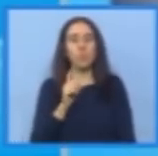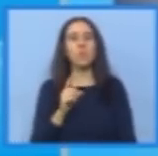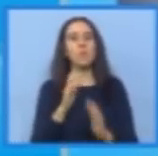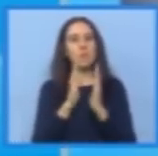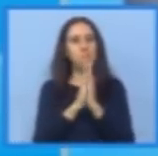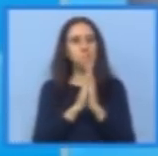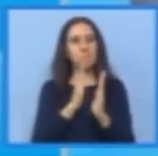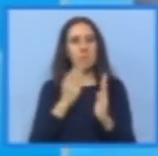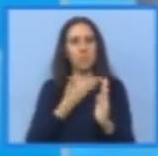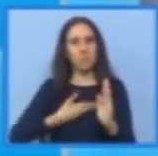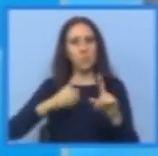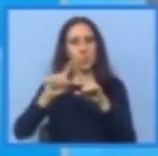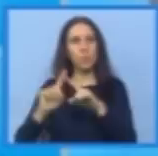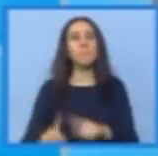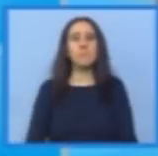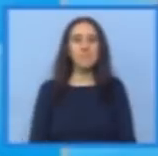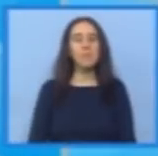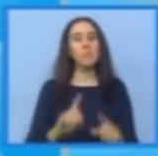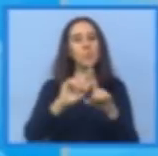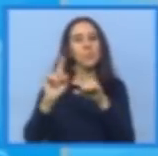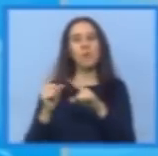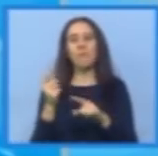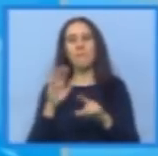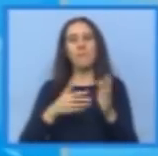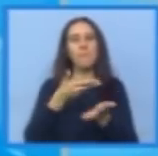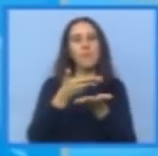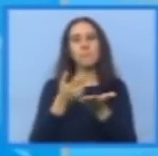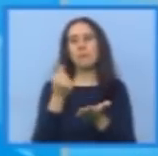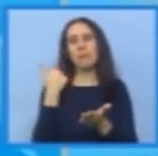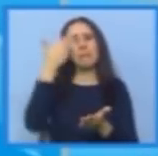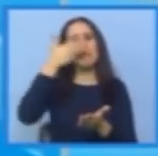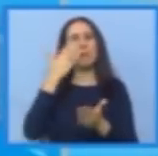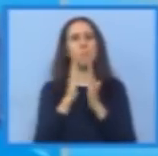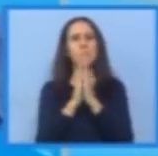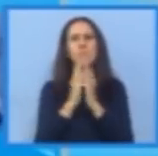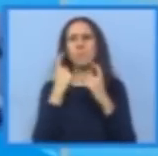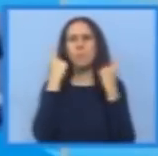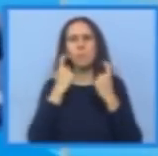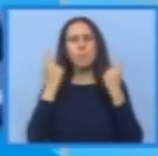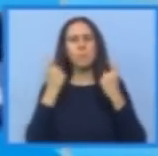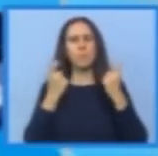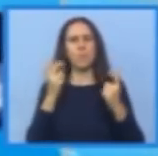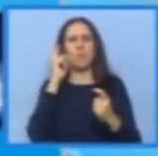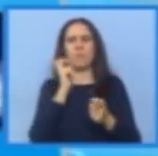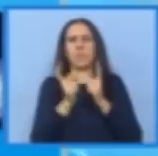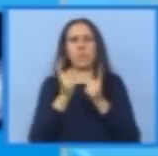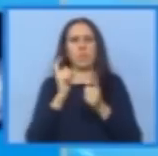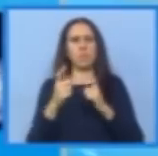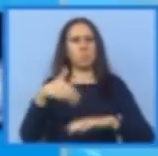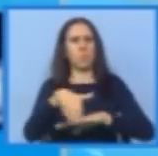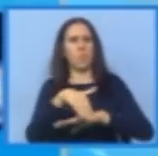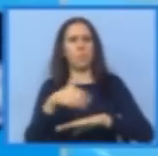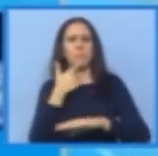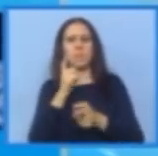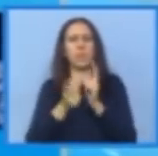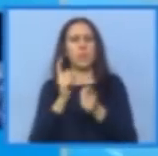outras tradições religiosas. De vez em quando falamos, há dias estávamos na missa e de repente começámos a ouvir muito barulho, muito barulho, muito barulho. Então o que era aquilo? Viemos para a rua tentar